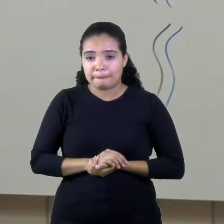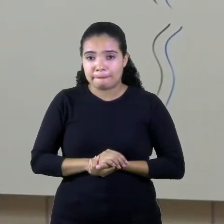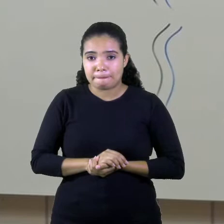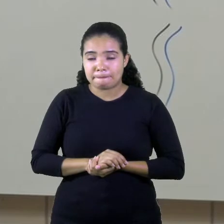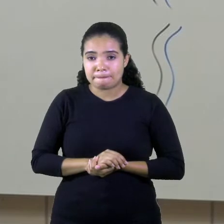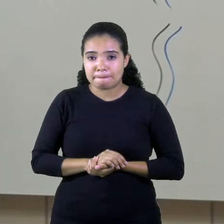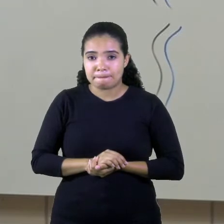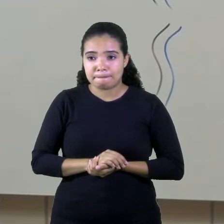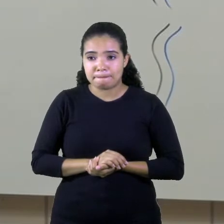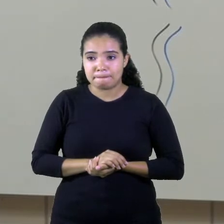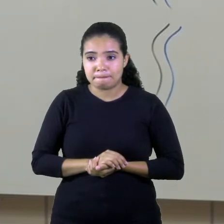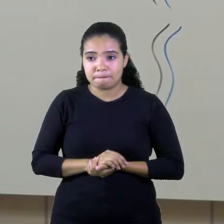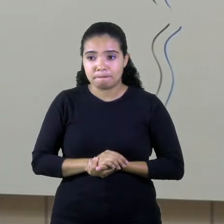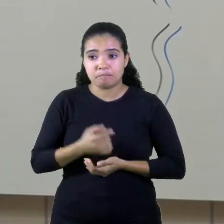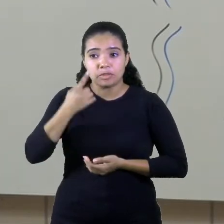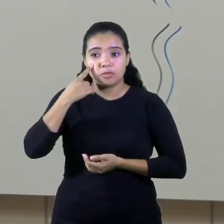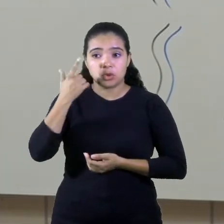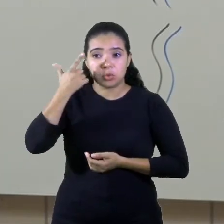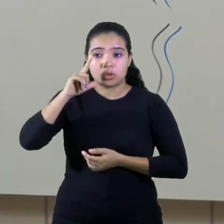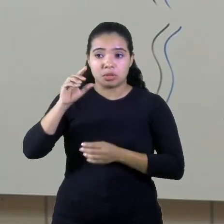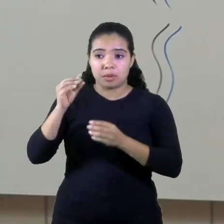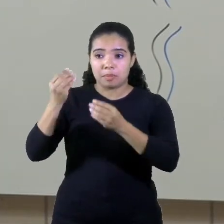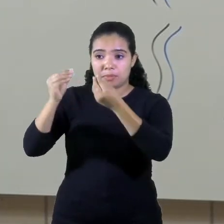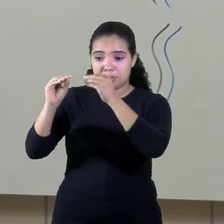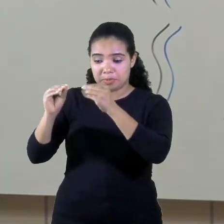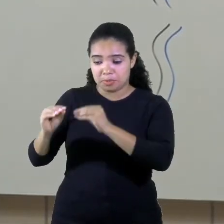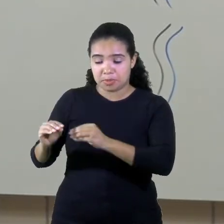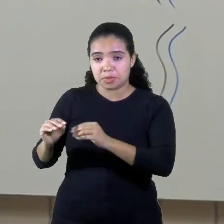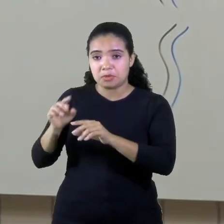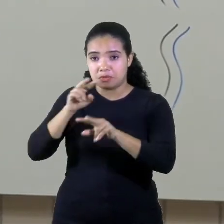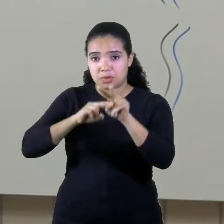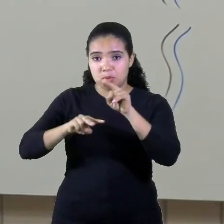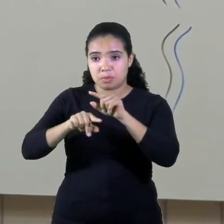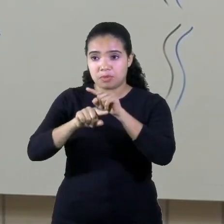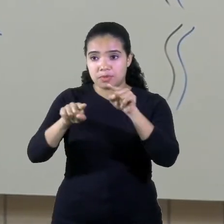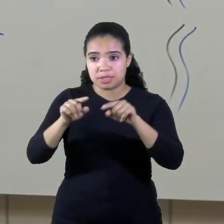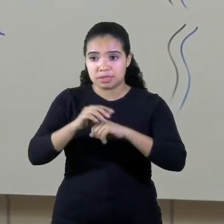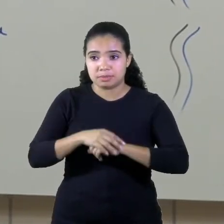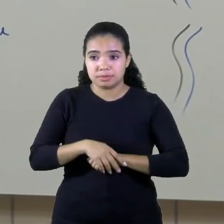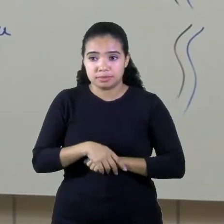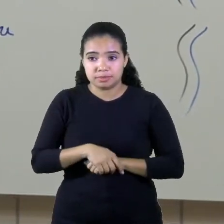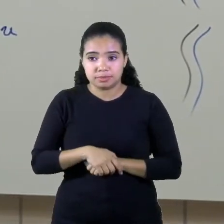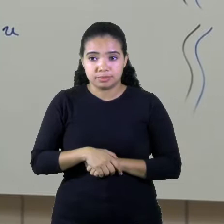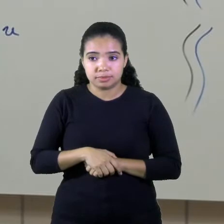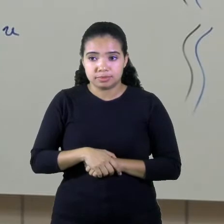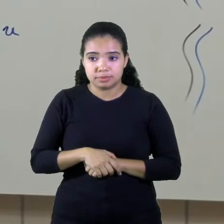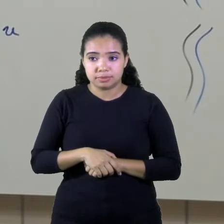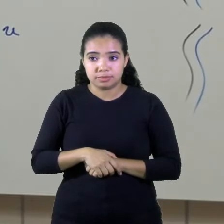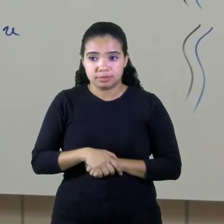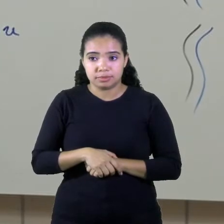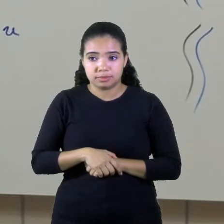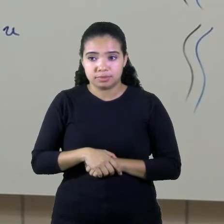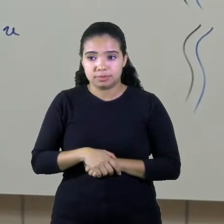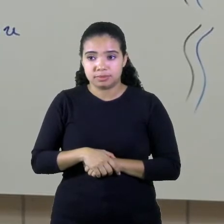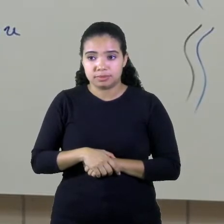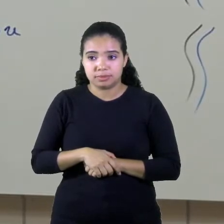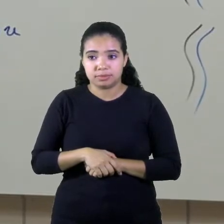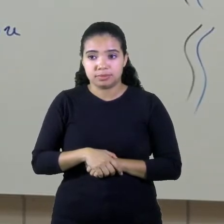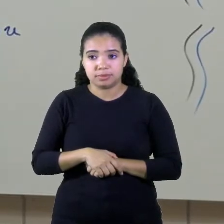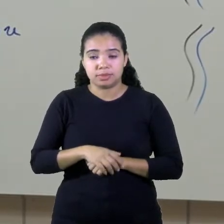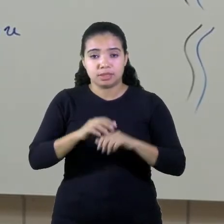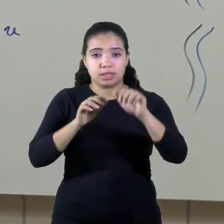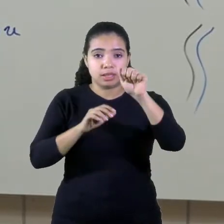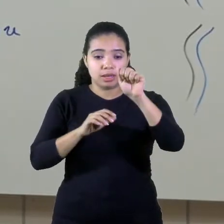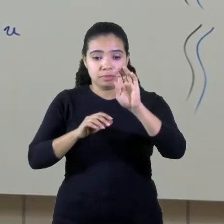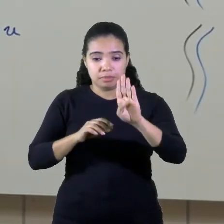Só deixe-me ver se eu consigo deixar mais visual para vocês. Essa medida dividida por essa tem que dar